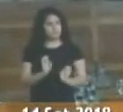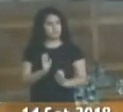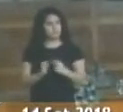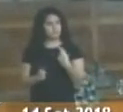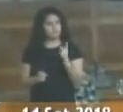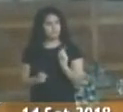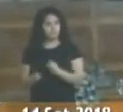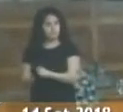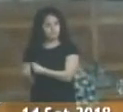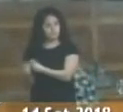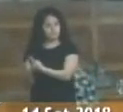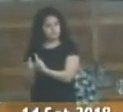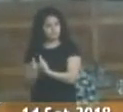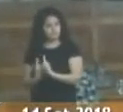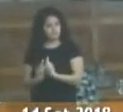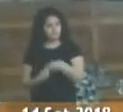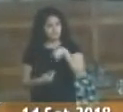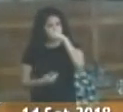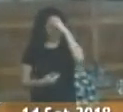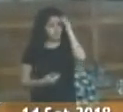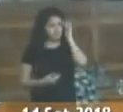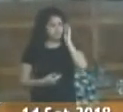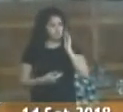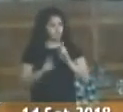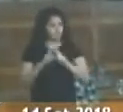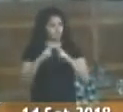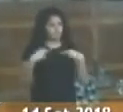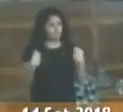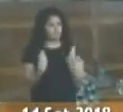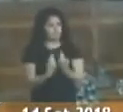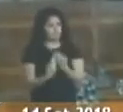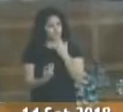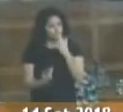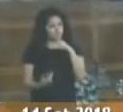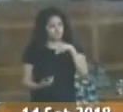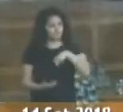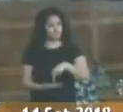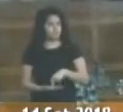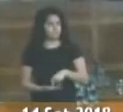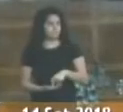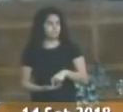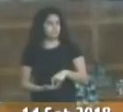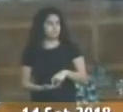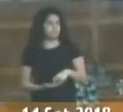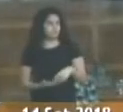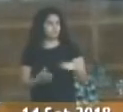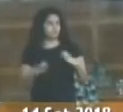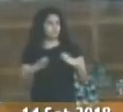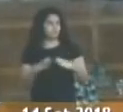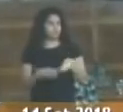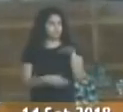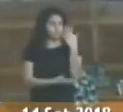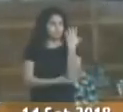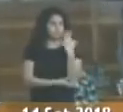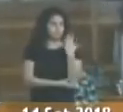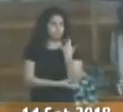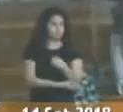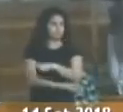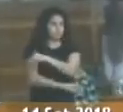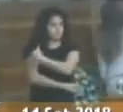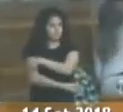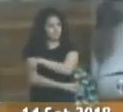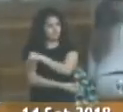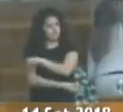um representante para uma audiência pública como essa, chamado pela Comissão de Meio Ambiente da Assembleia Legislativa do